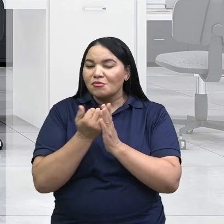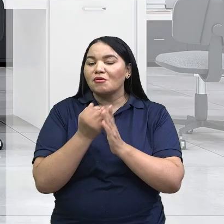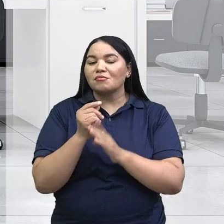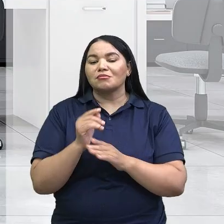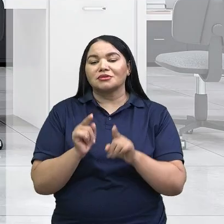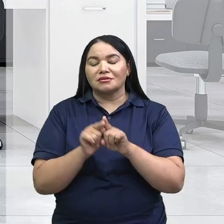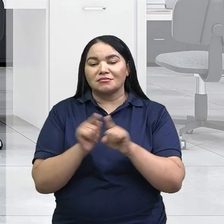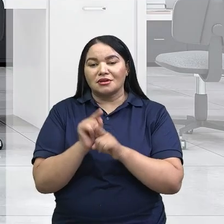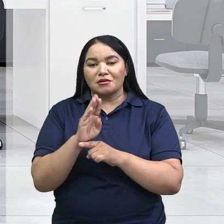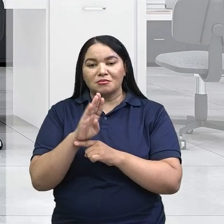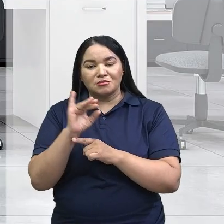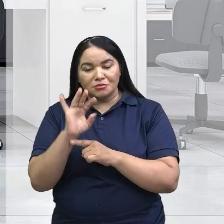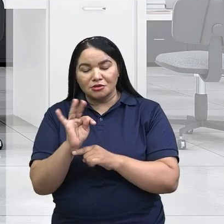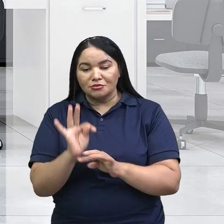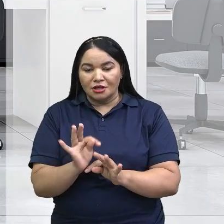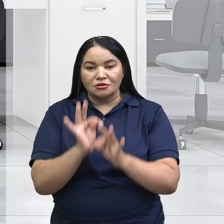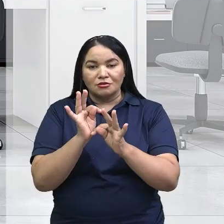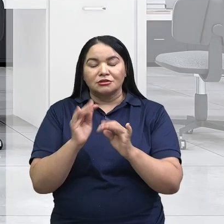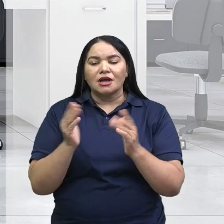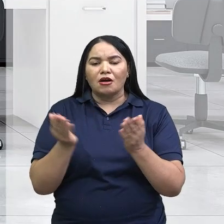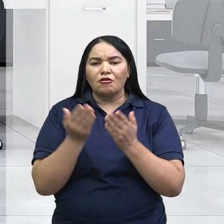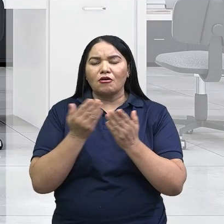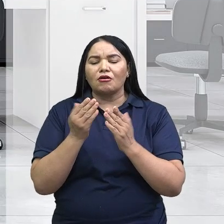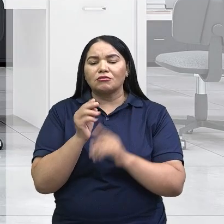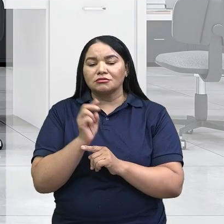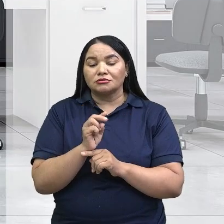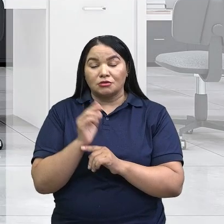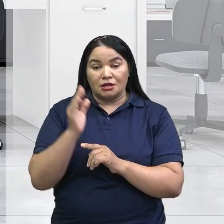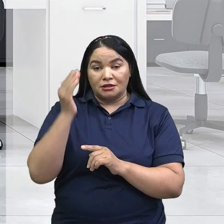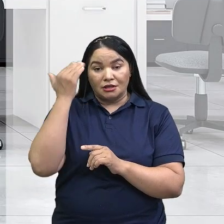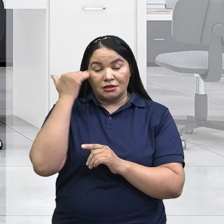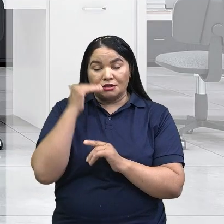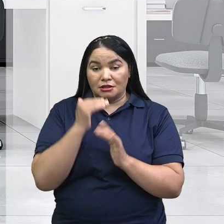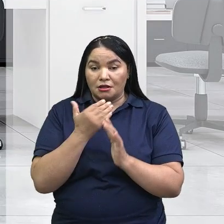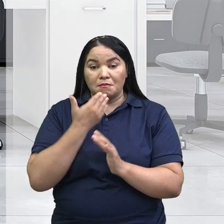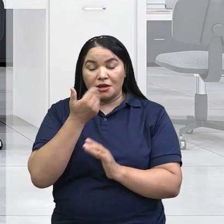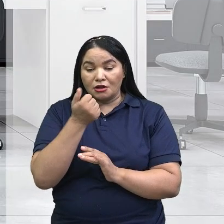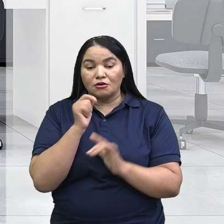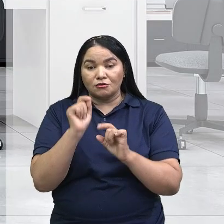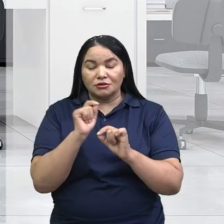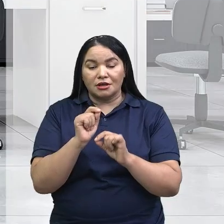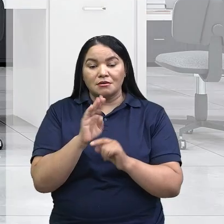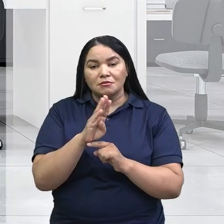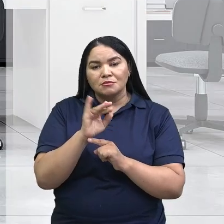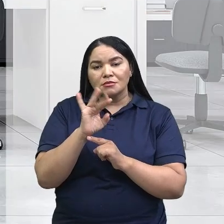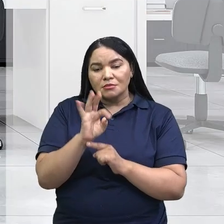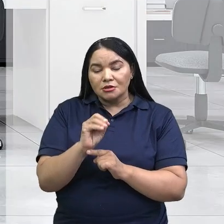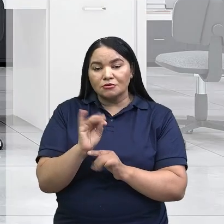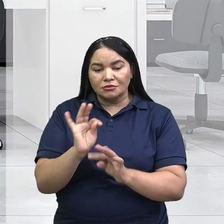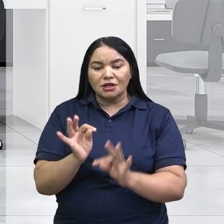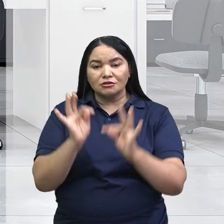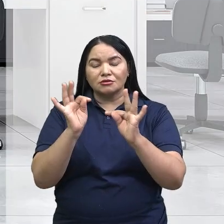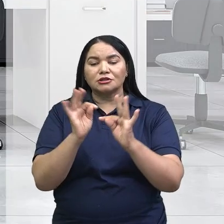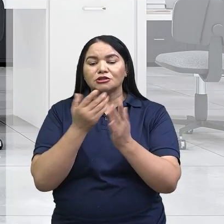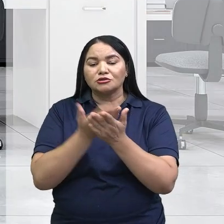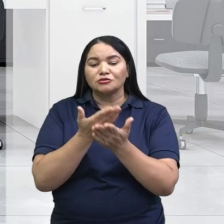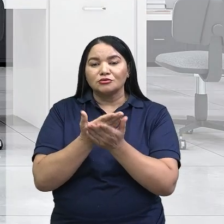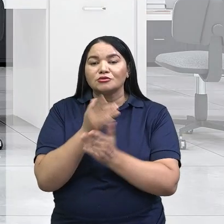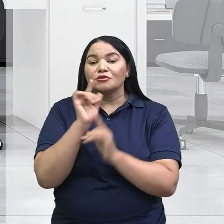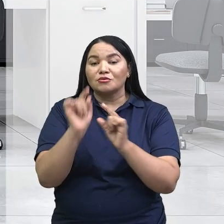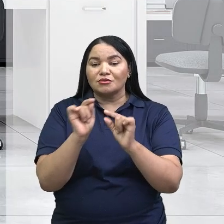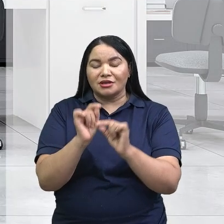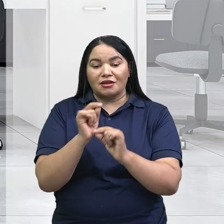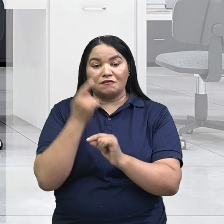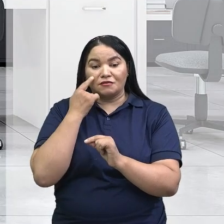da biotecnologia, ok? Para a gente compreender melhor o que quer dizer a biotecnologia, o que ela estuda, vamos observar aí o